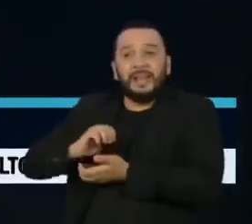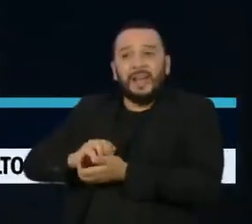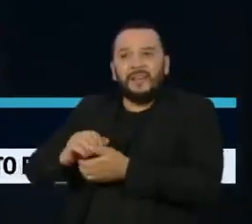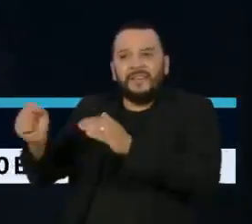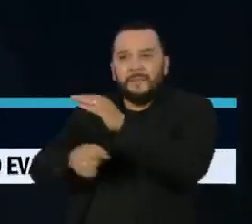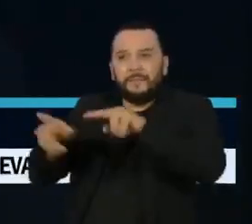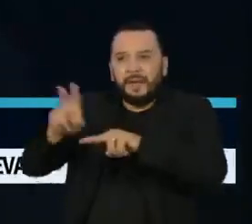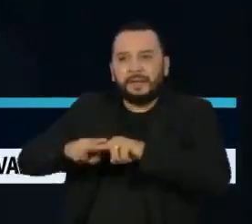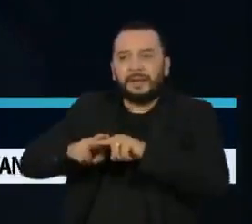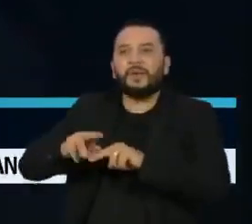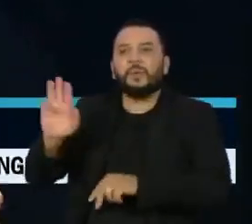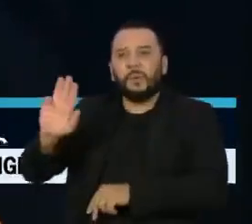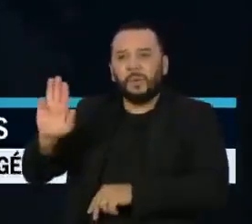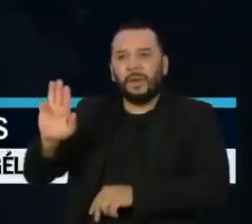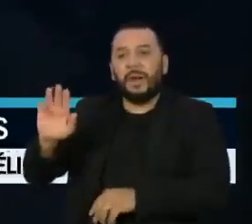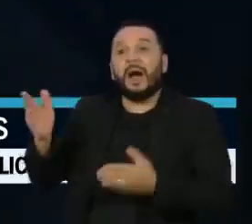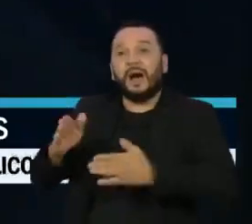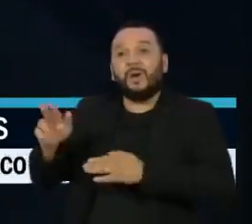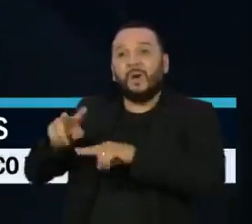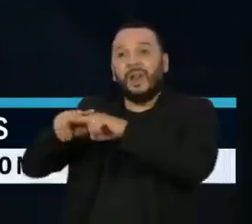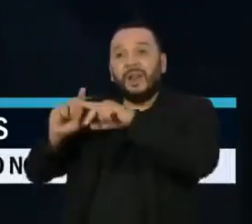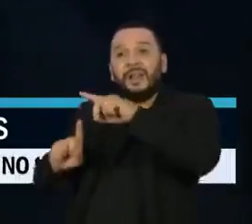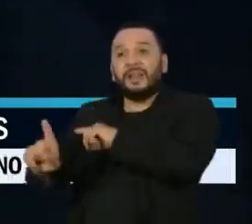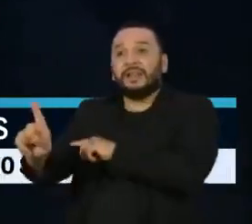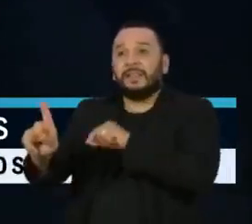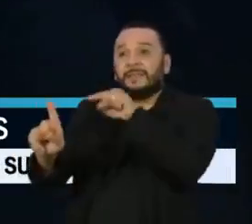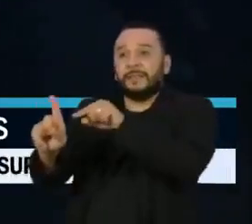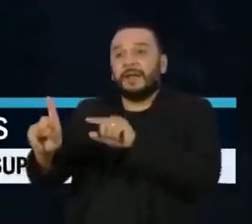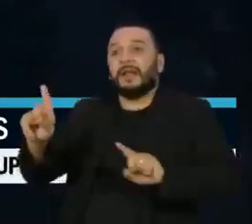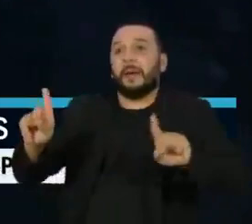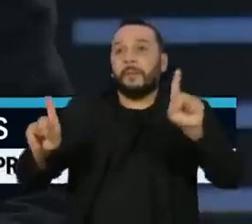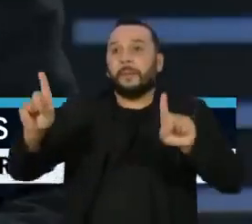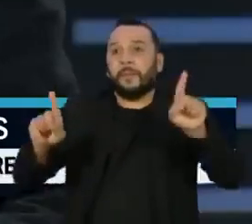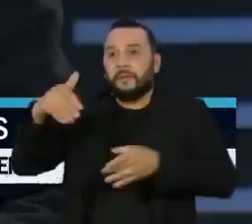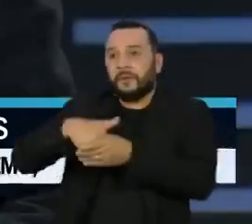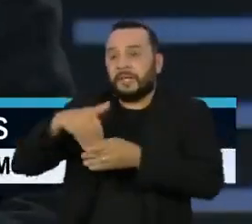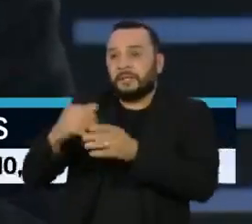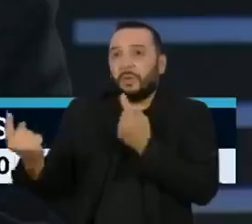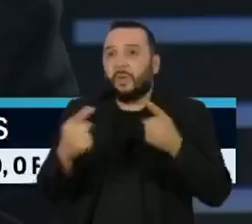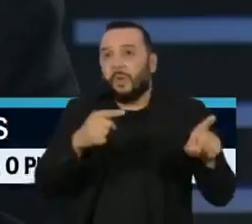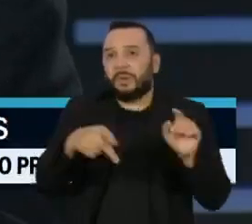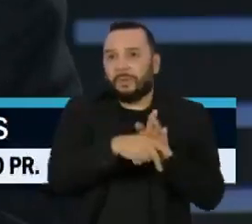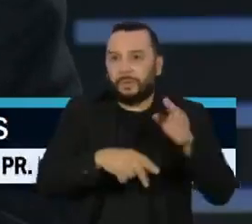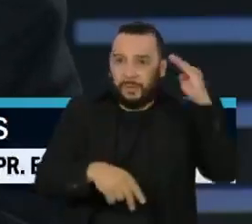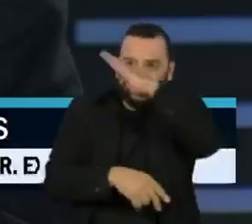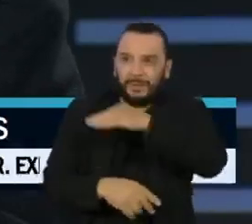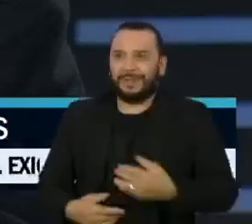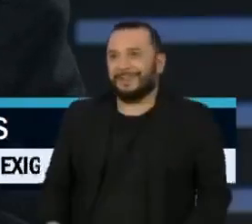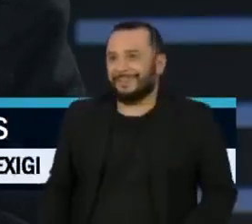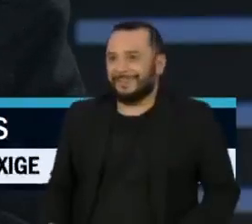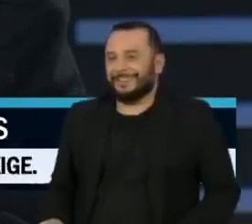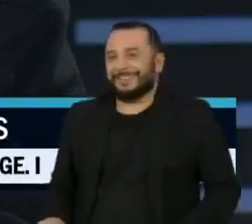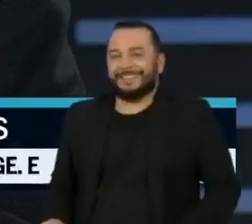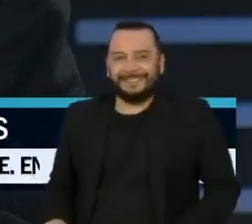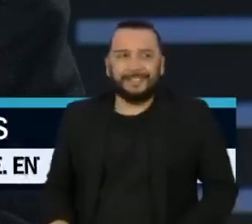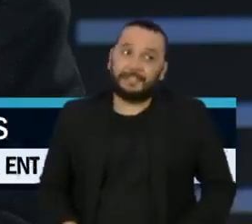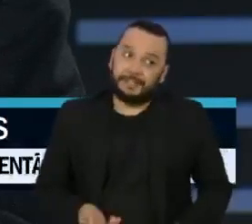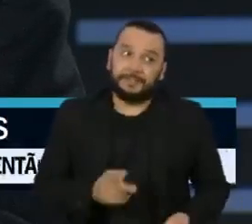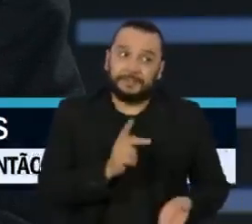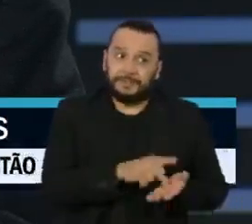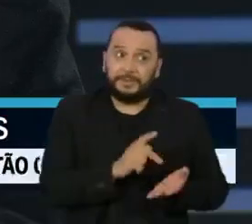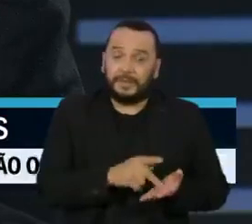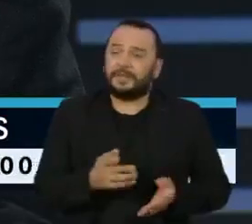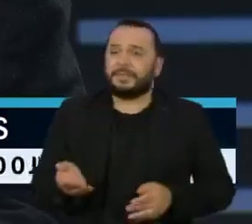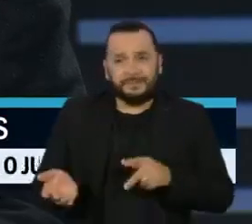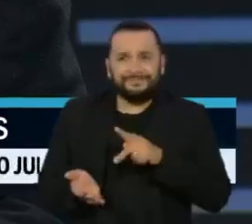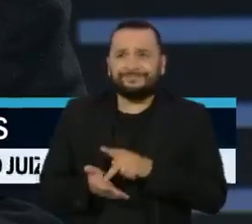status que você citou como exemplo pesaram a tatuagem que nós vamos aí é muito provável isso eu que falo por aí